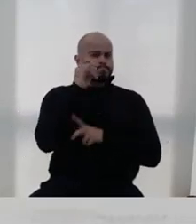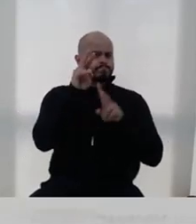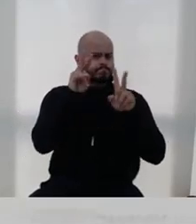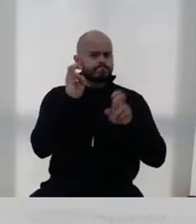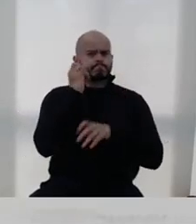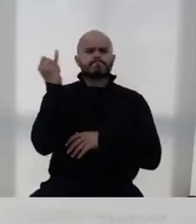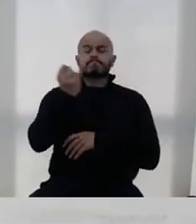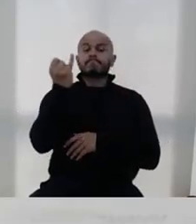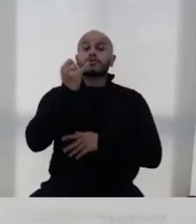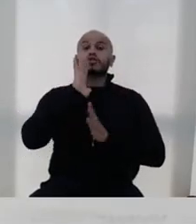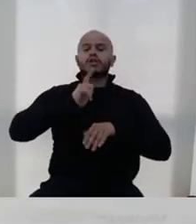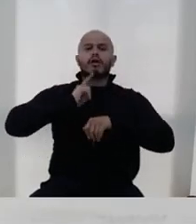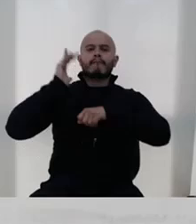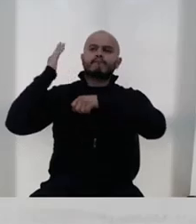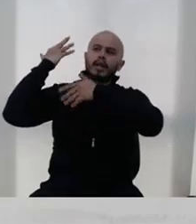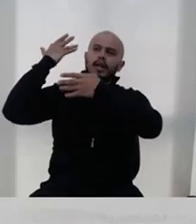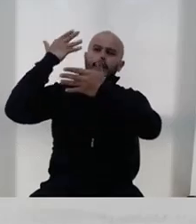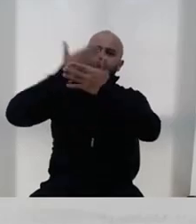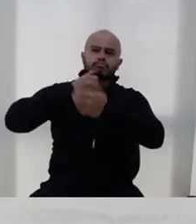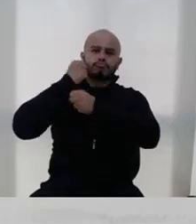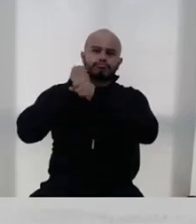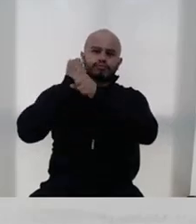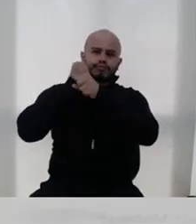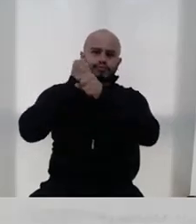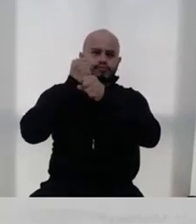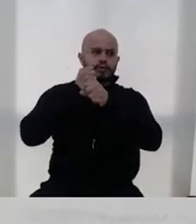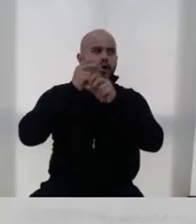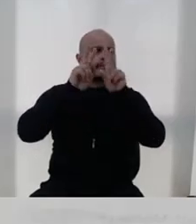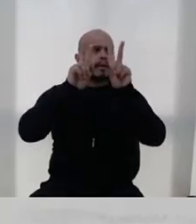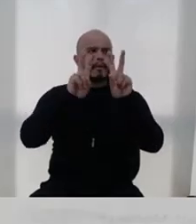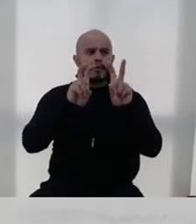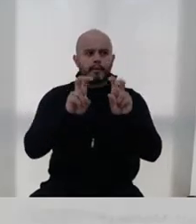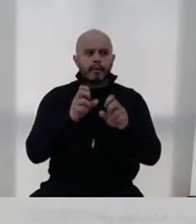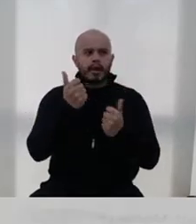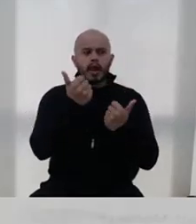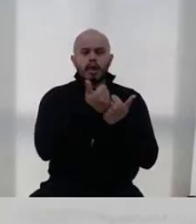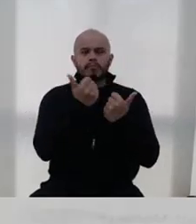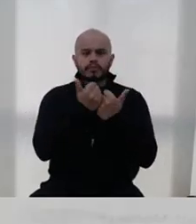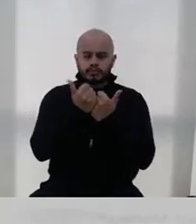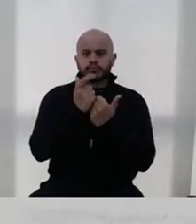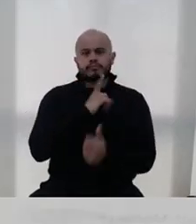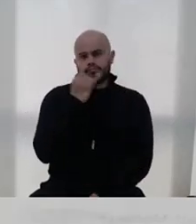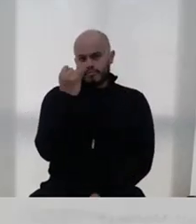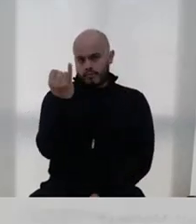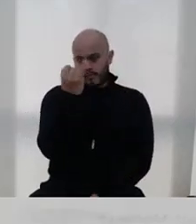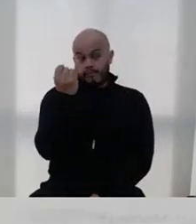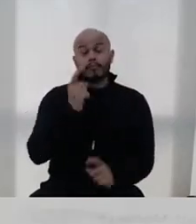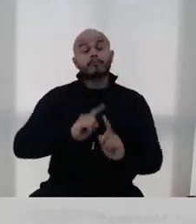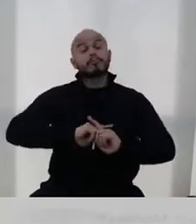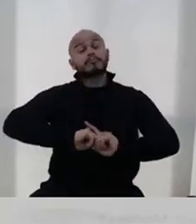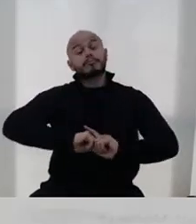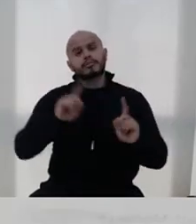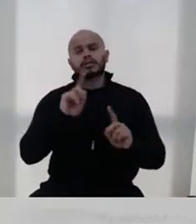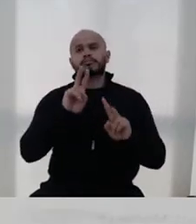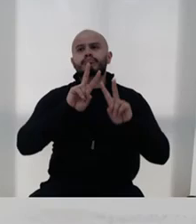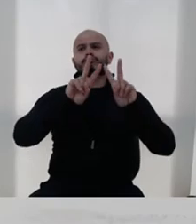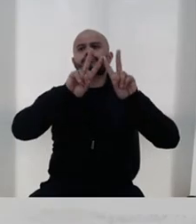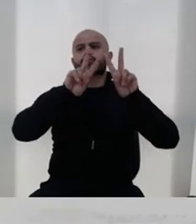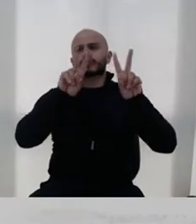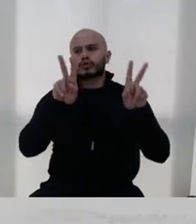dos anos uma sobreposição dos quadros de apoio, que são muito relevantes, mas, em razão de inúmeras